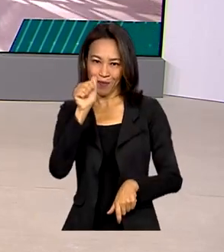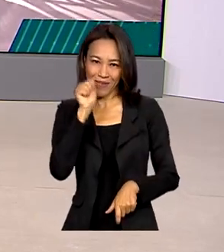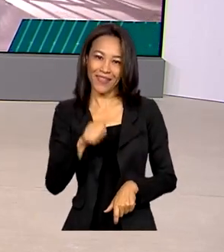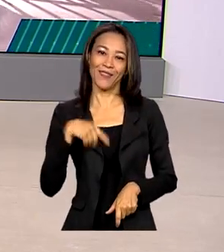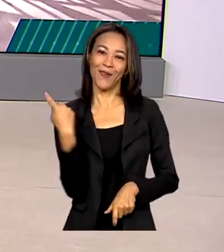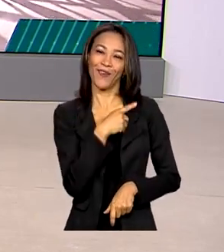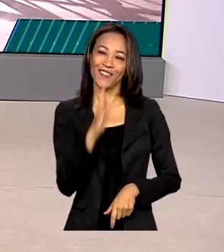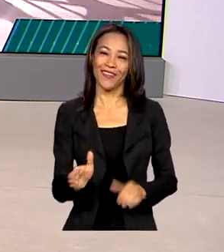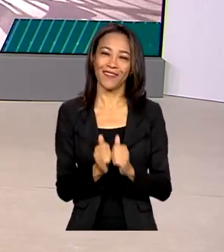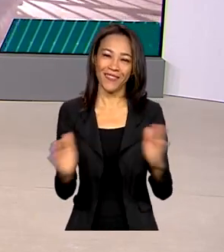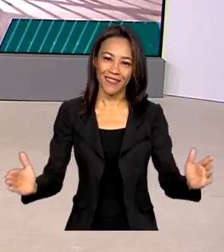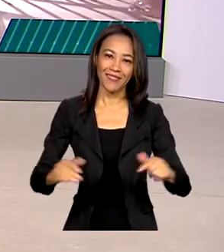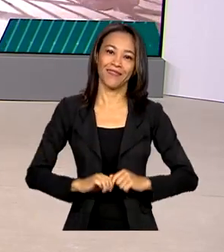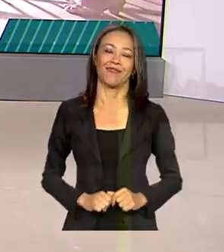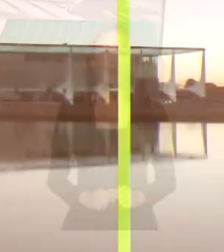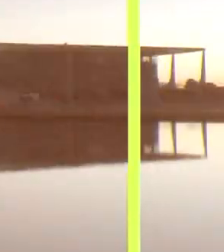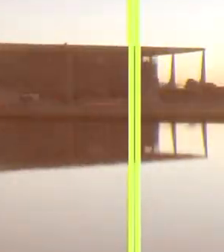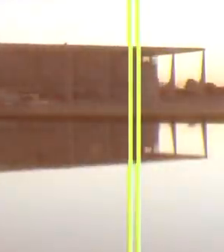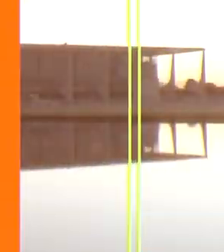O Brasil em Dia já está no ar.